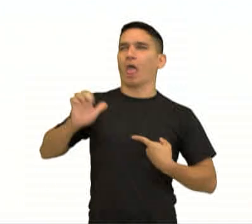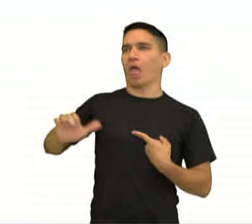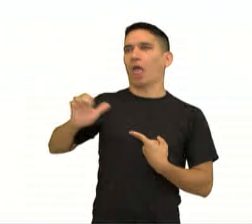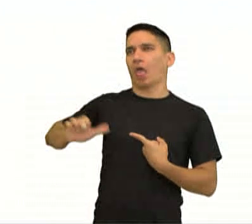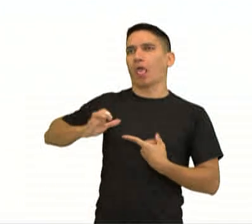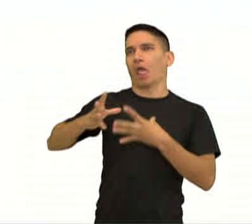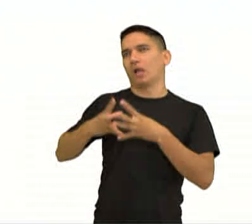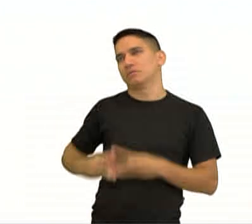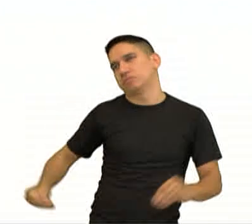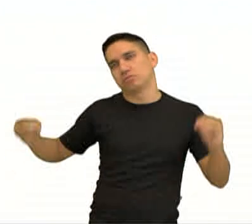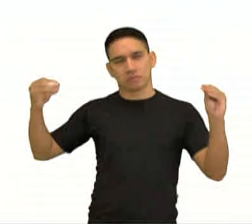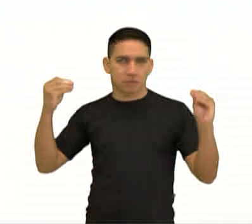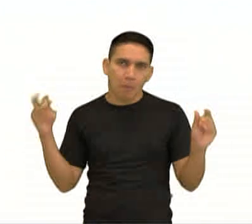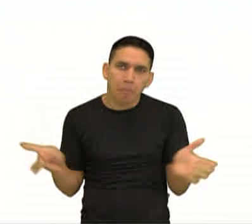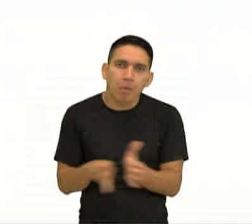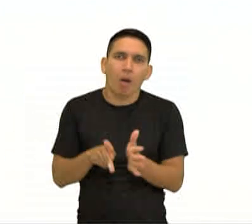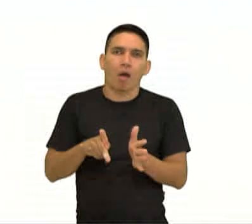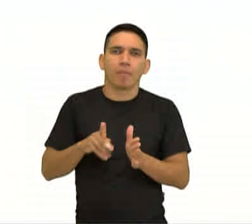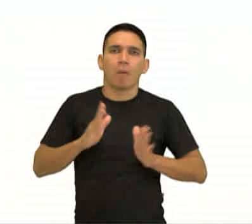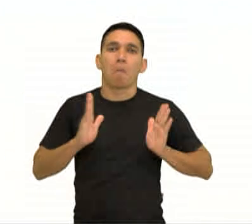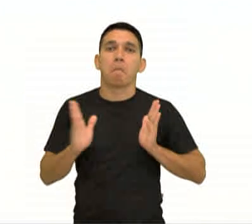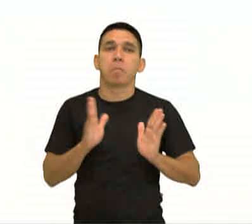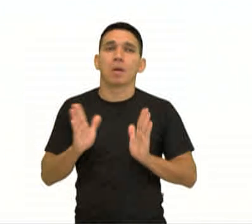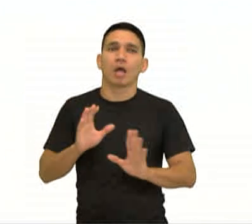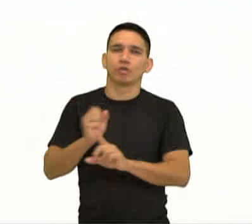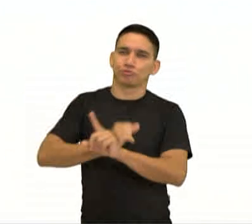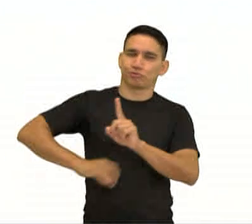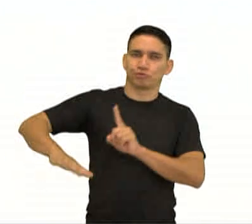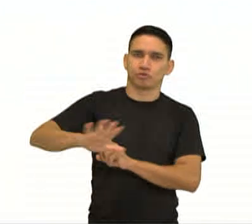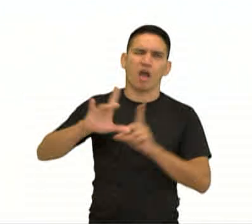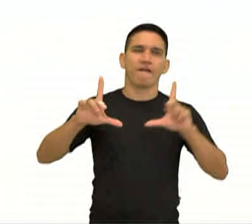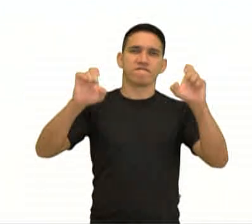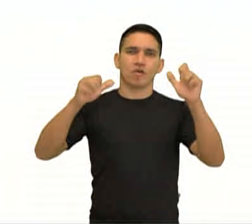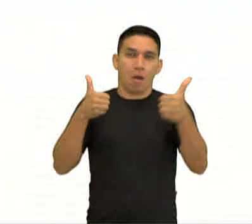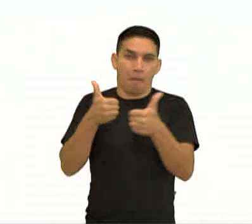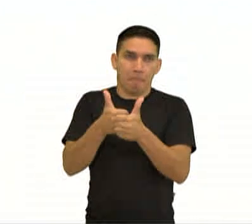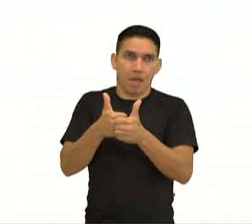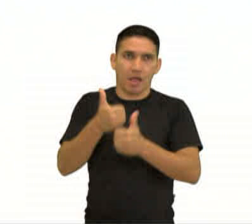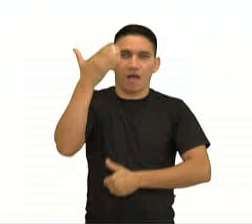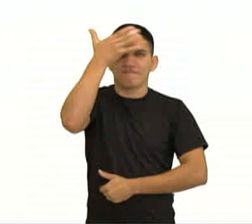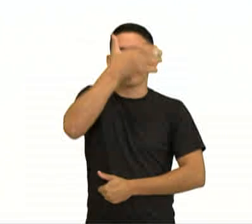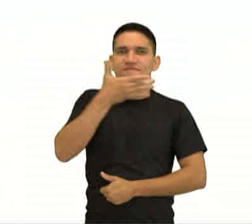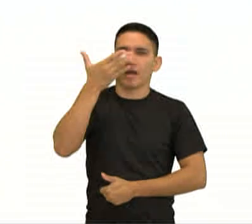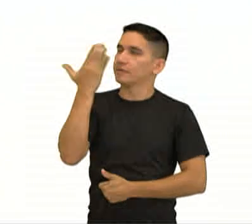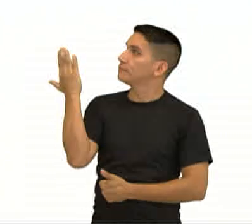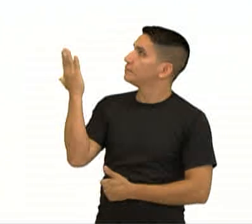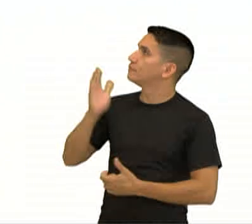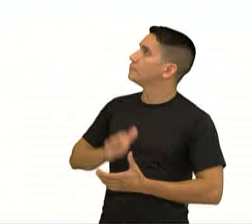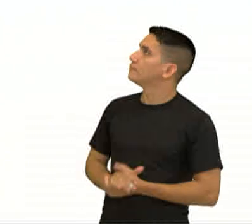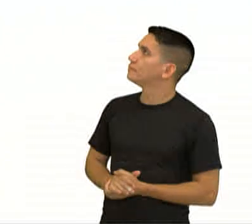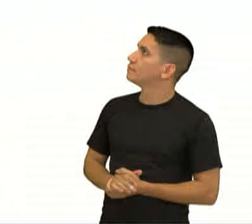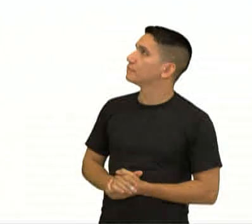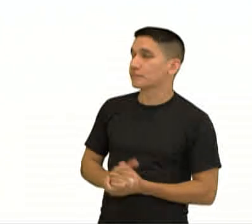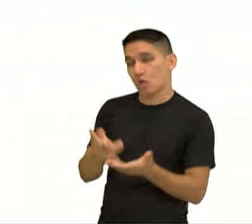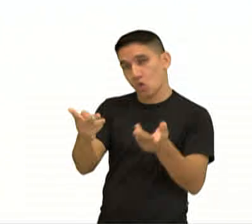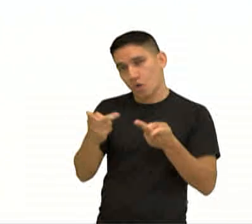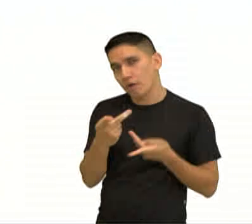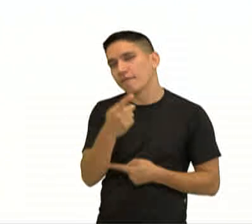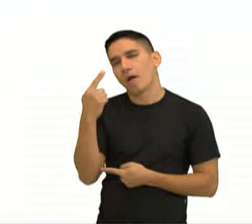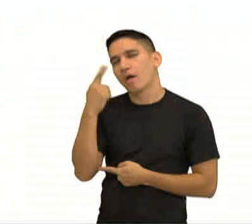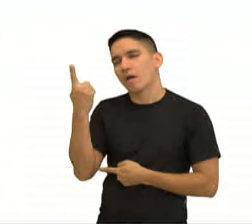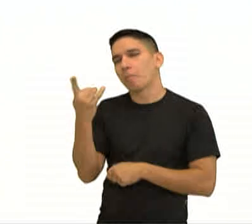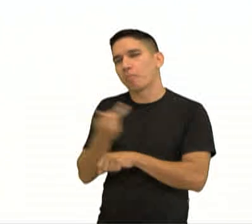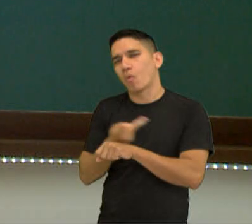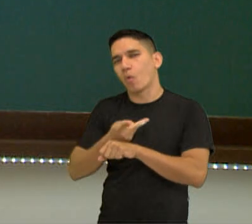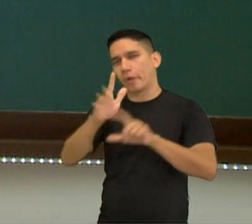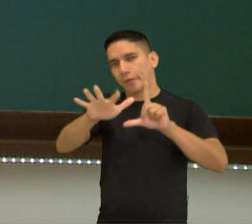atual estágio da sociedade. Uma foto mais próxima da face deles, ok? Convido vocês a olharem no YouTube,